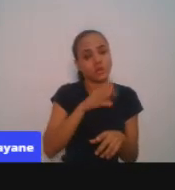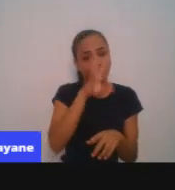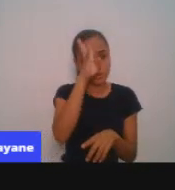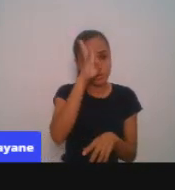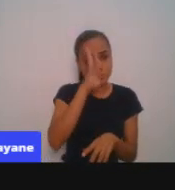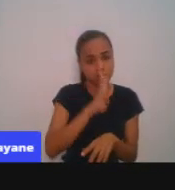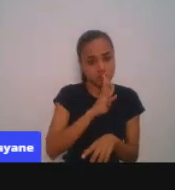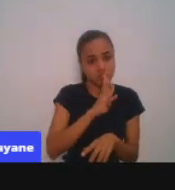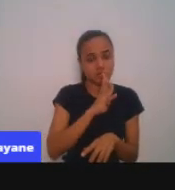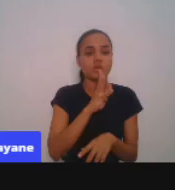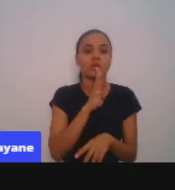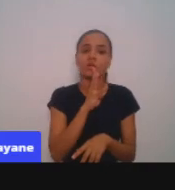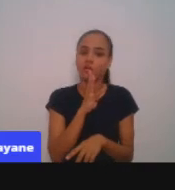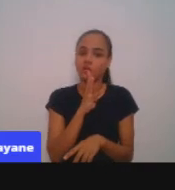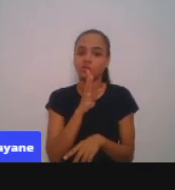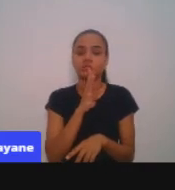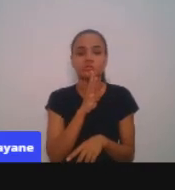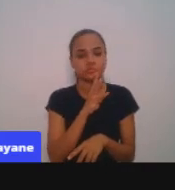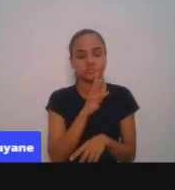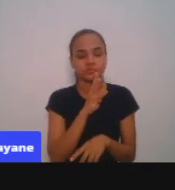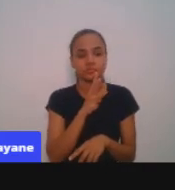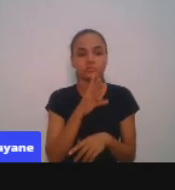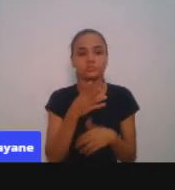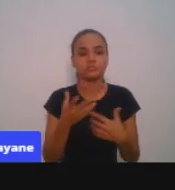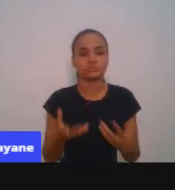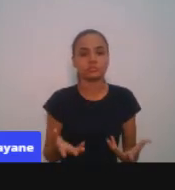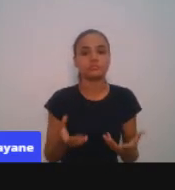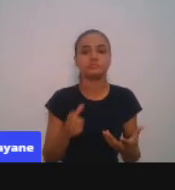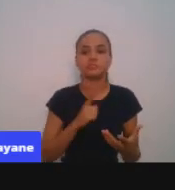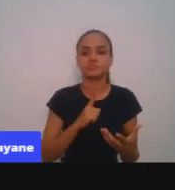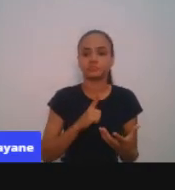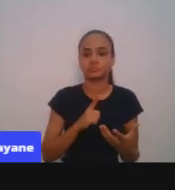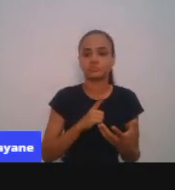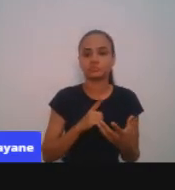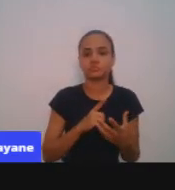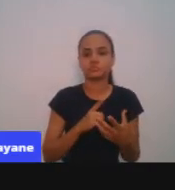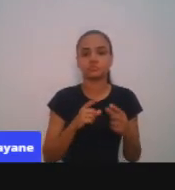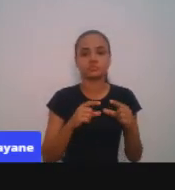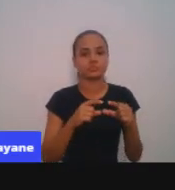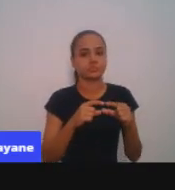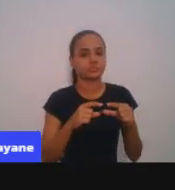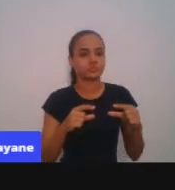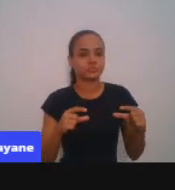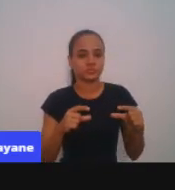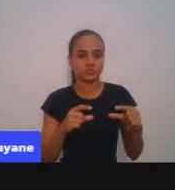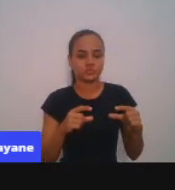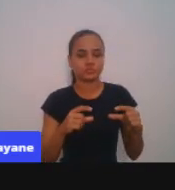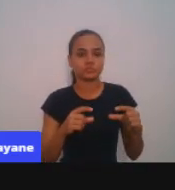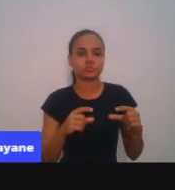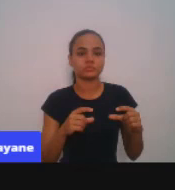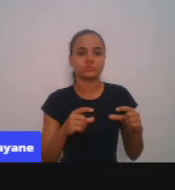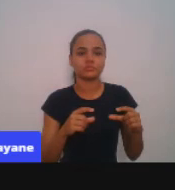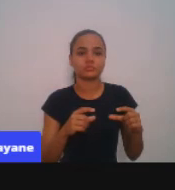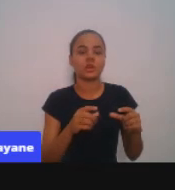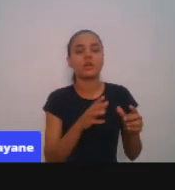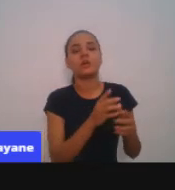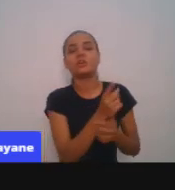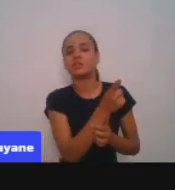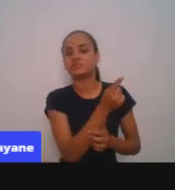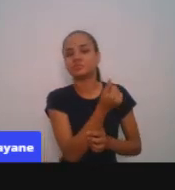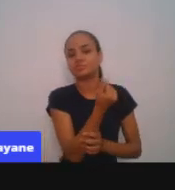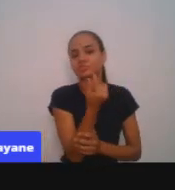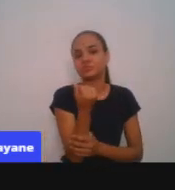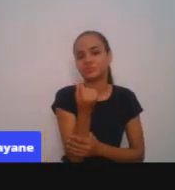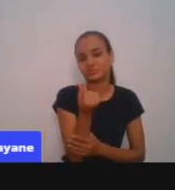têm até um preço acessível, pelo que eu vi, né, nessas buscas que a gente fez, tem uns que têm até um preço